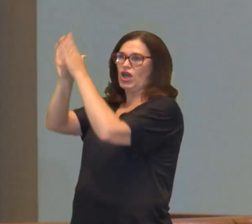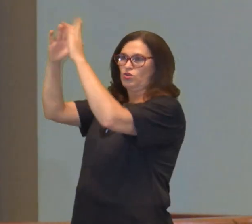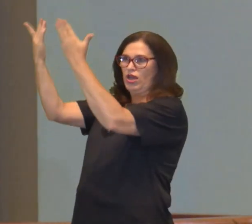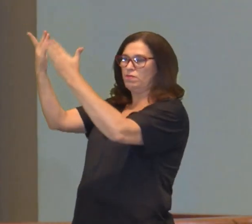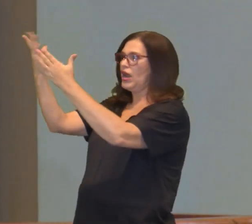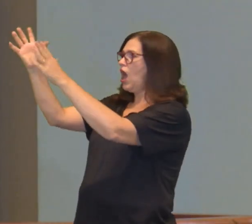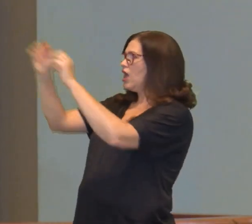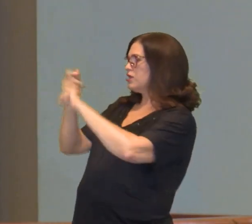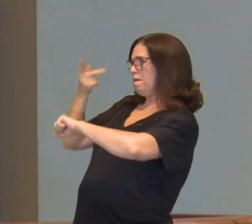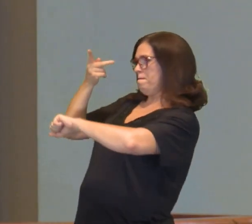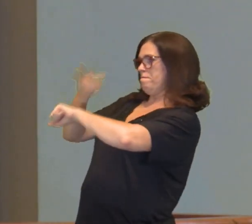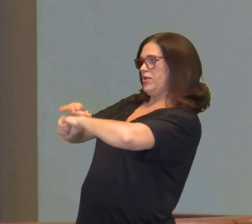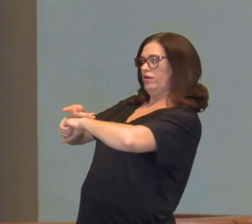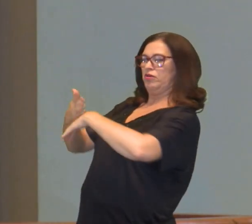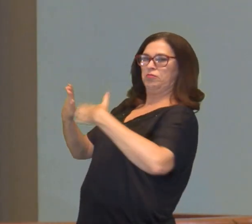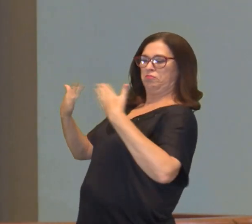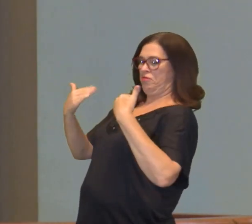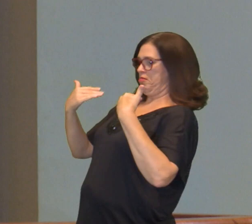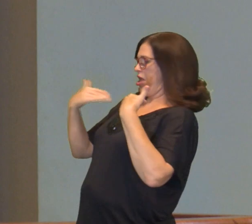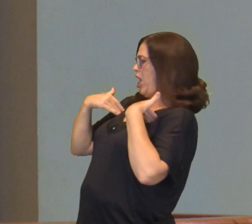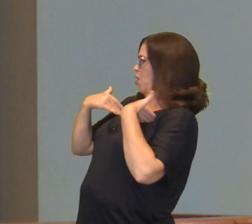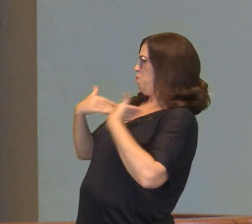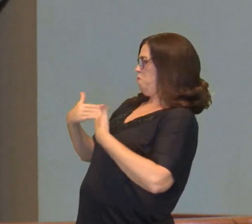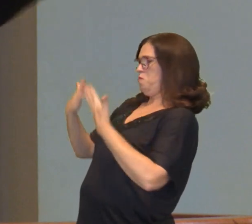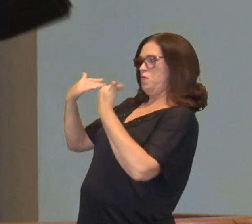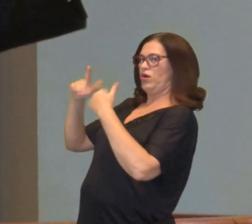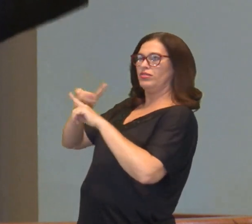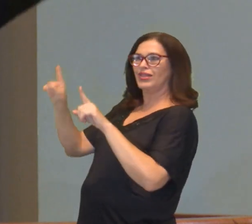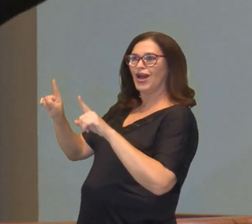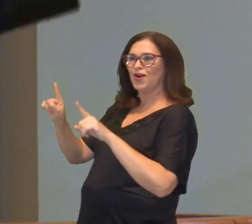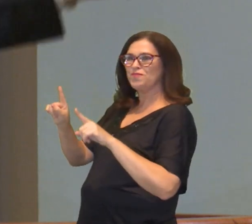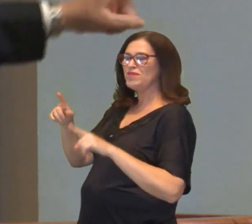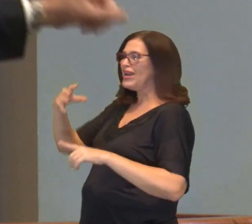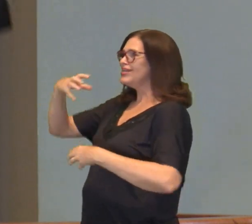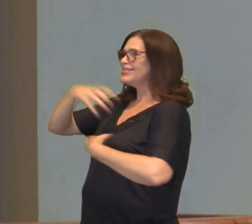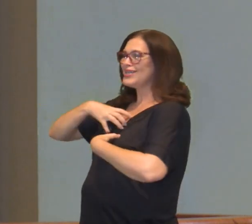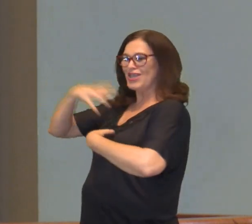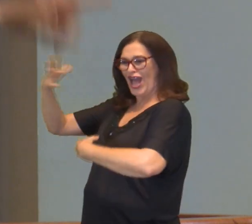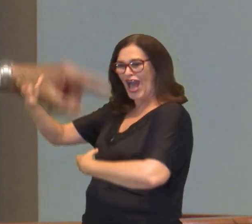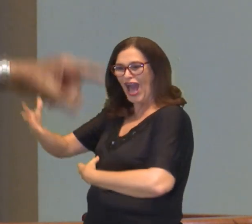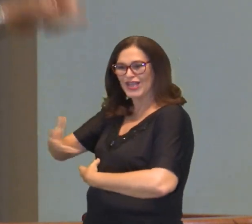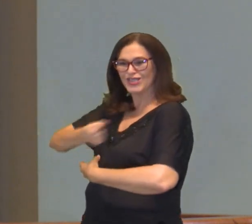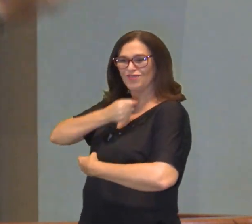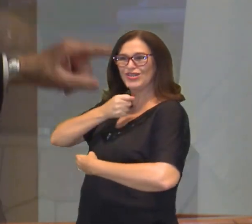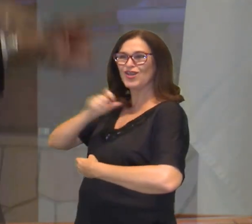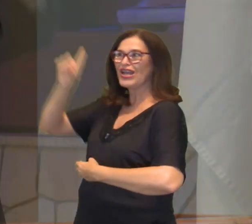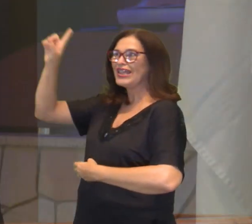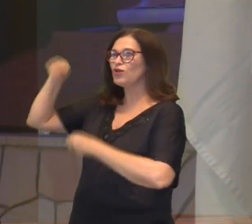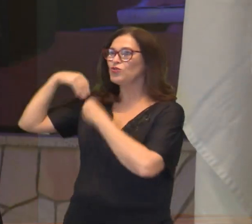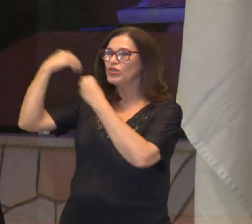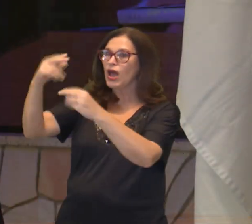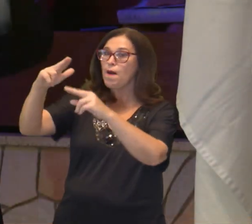de honra ao mérito, mas para gozar uma salvação que Deus nos